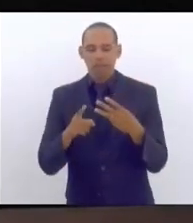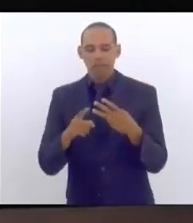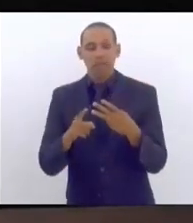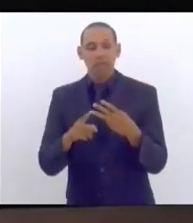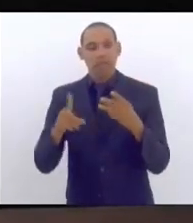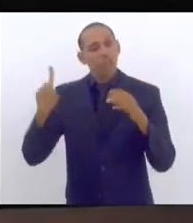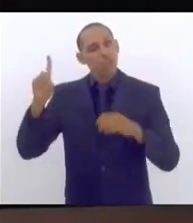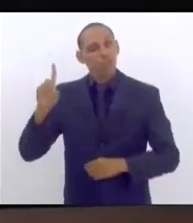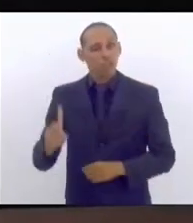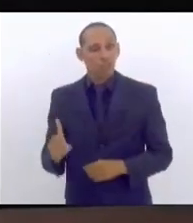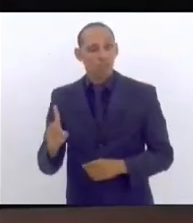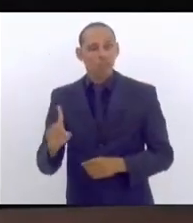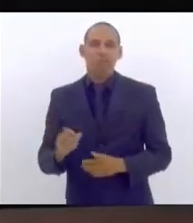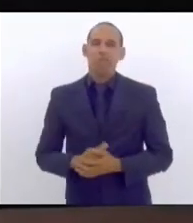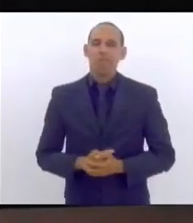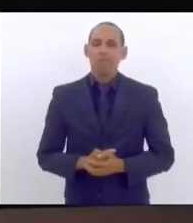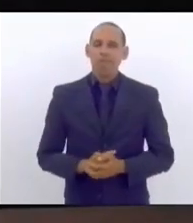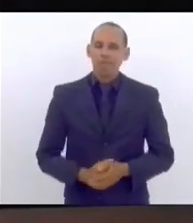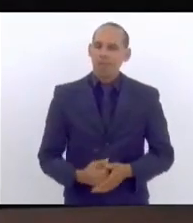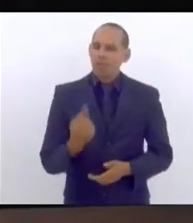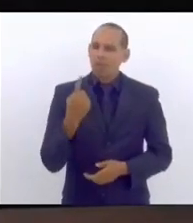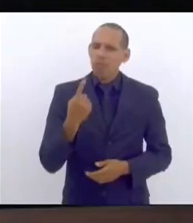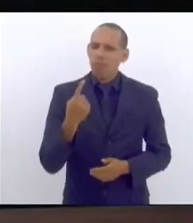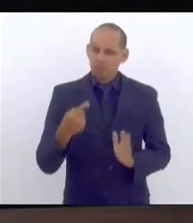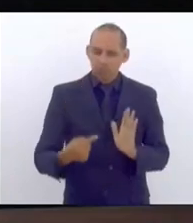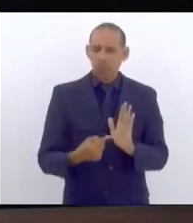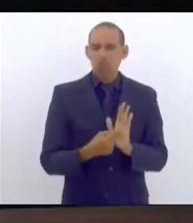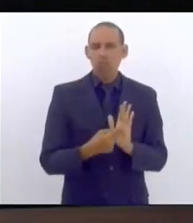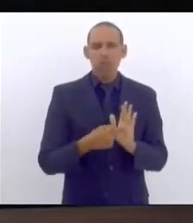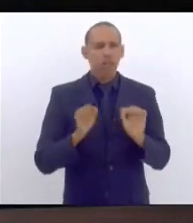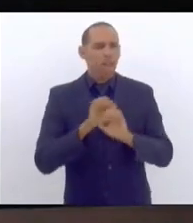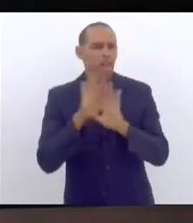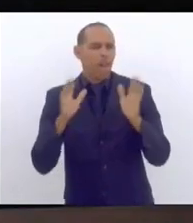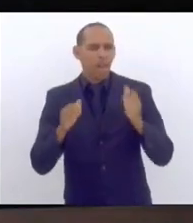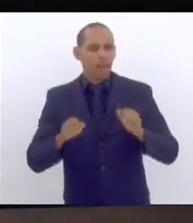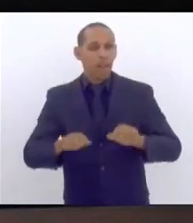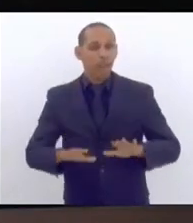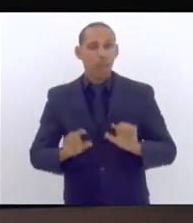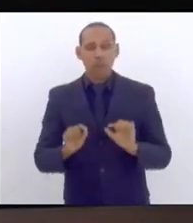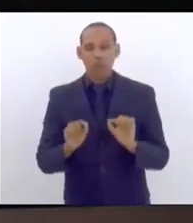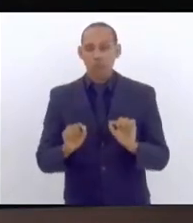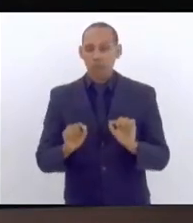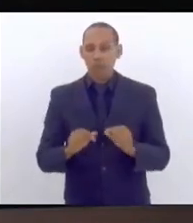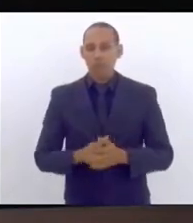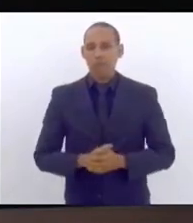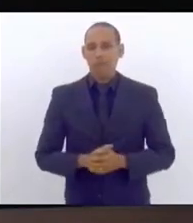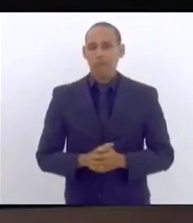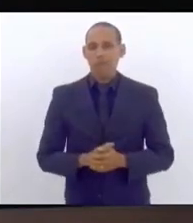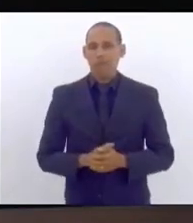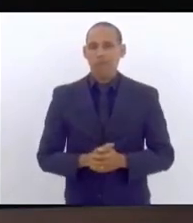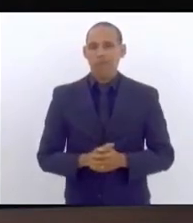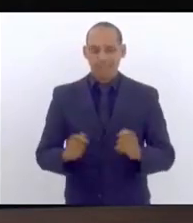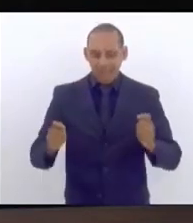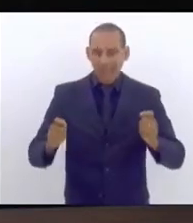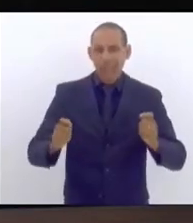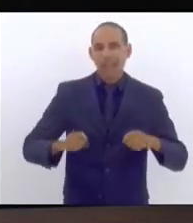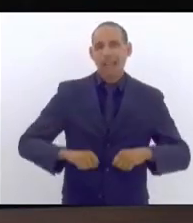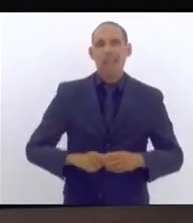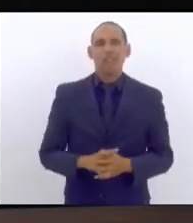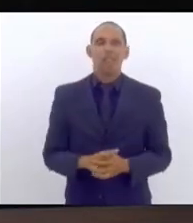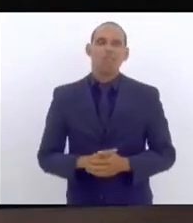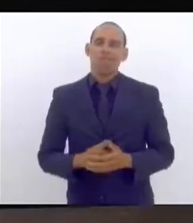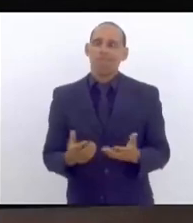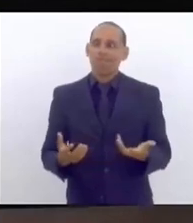do direito, e uma das questões que ficou muito claro para nós é exatamente a possibilidade de